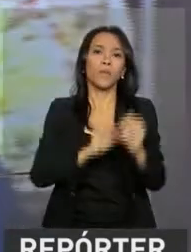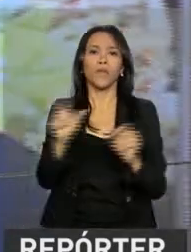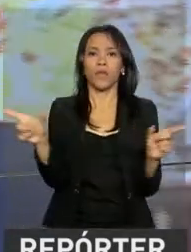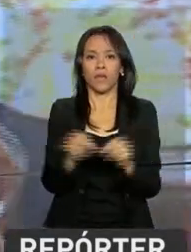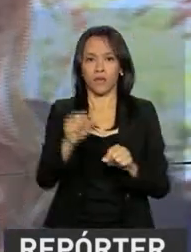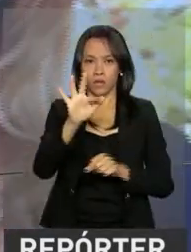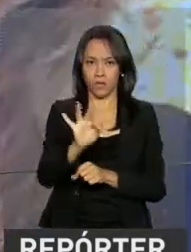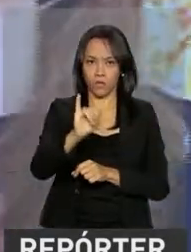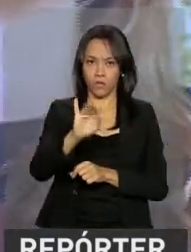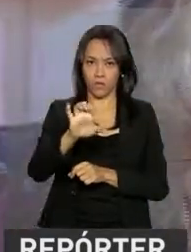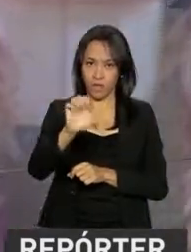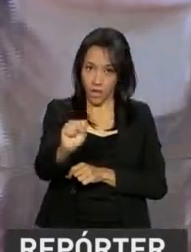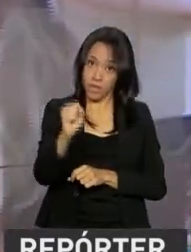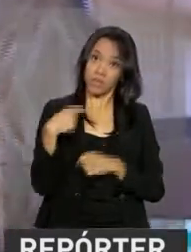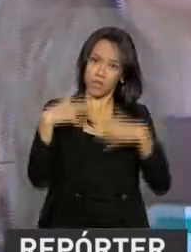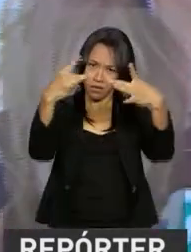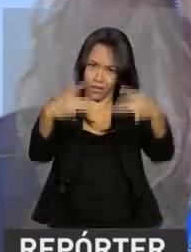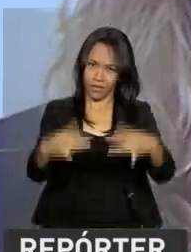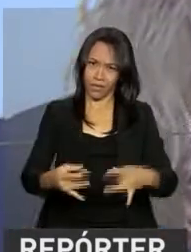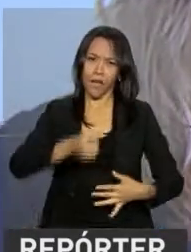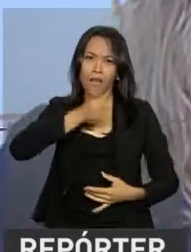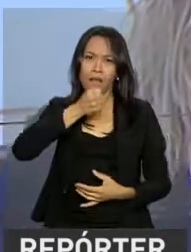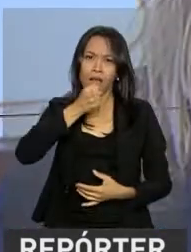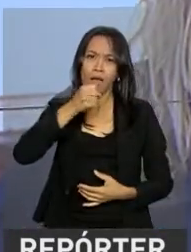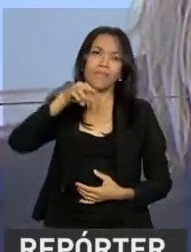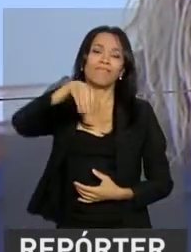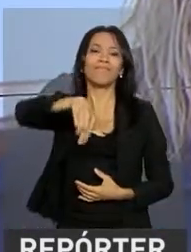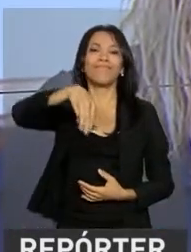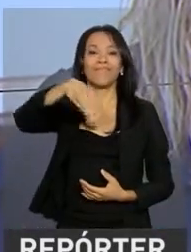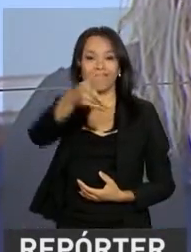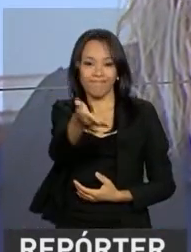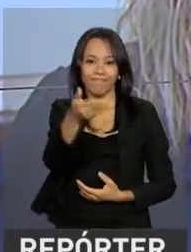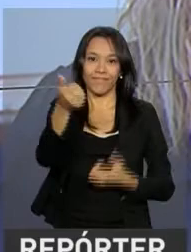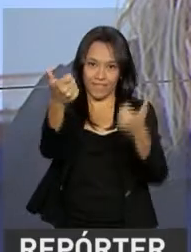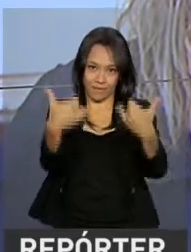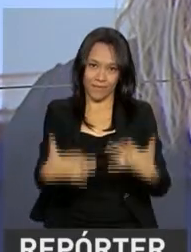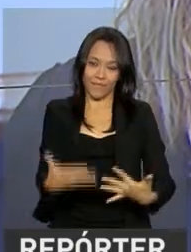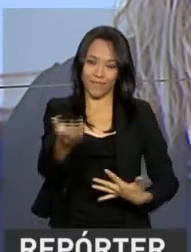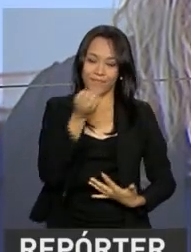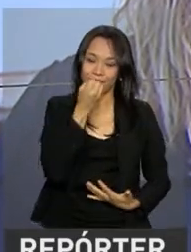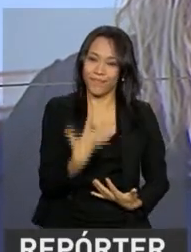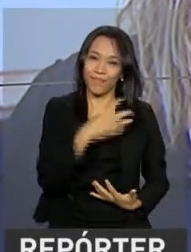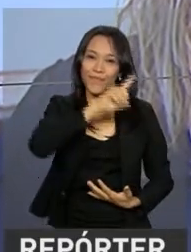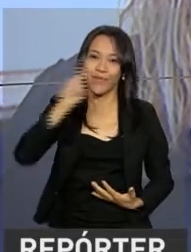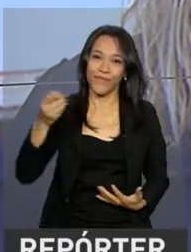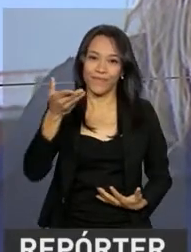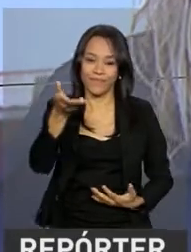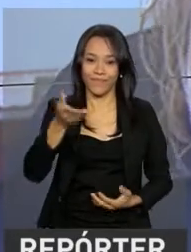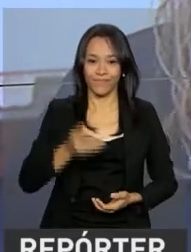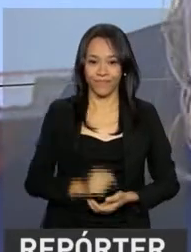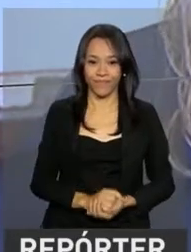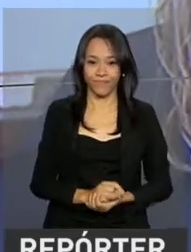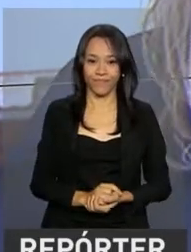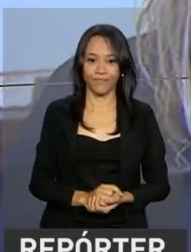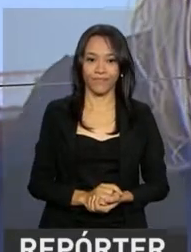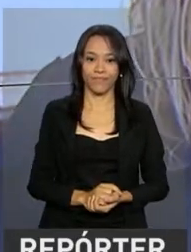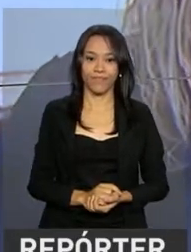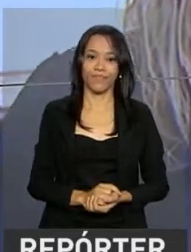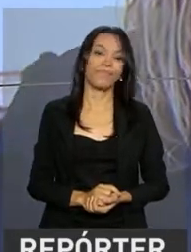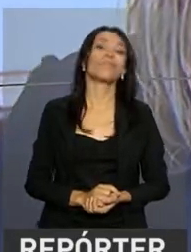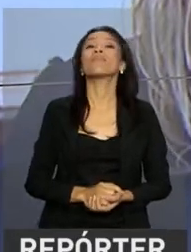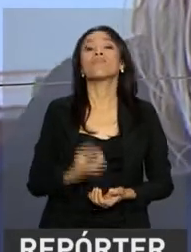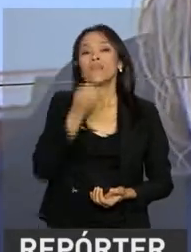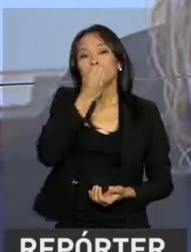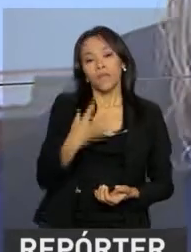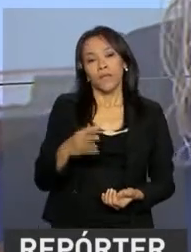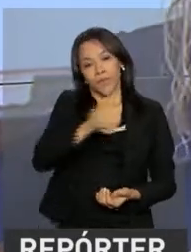com a nossa repórter natália melo que tem lá as informações foi natália bom dia olhando o